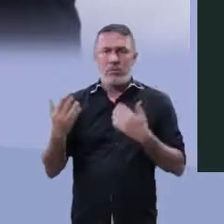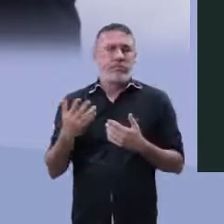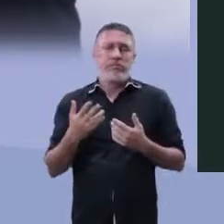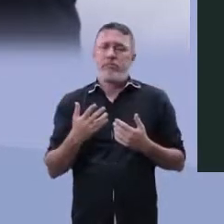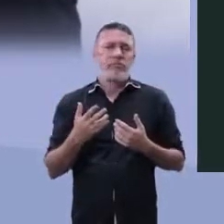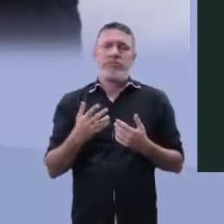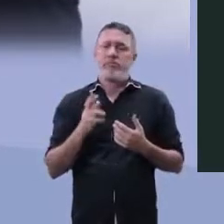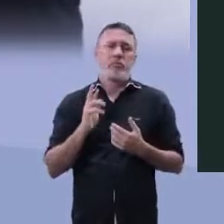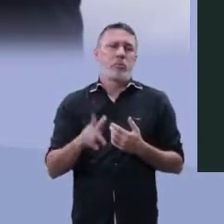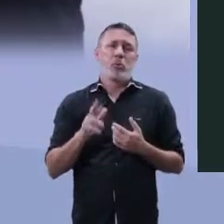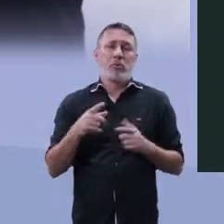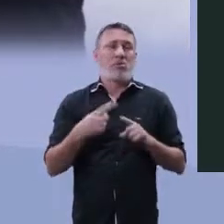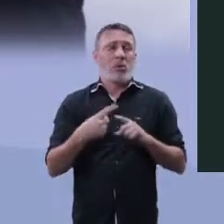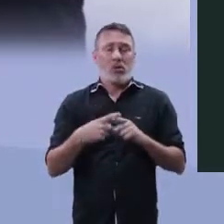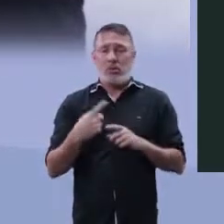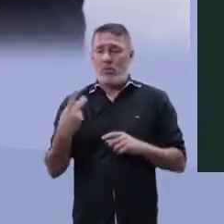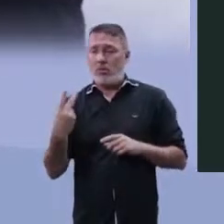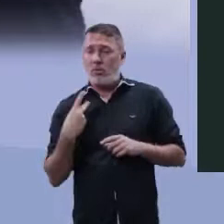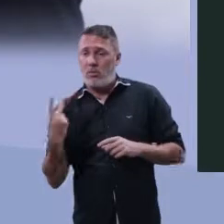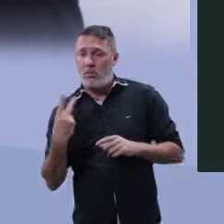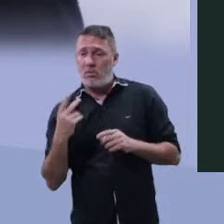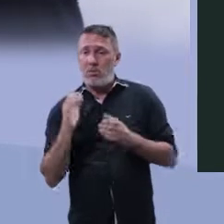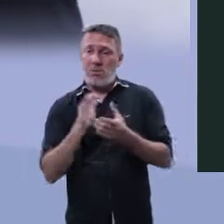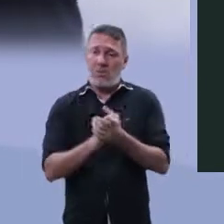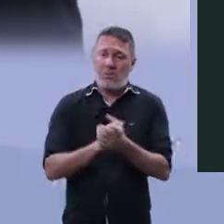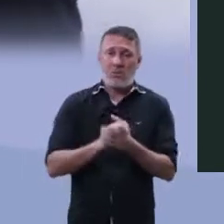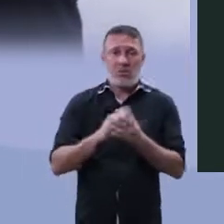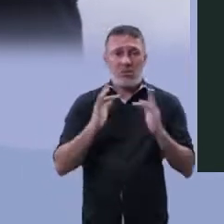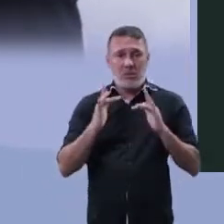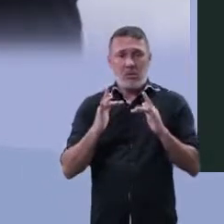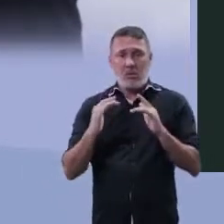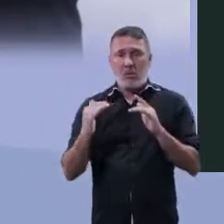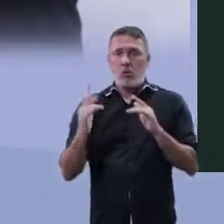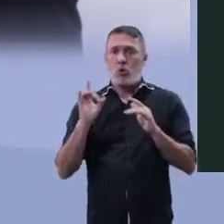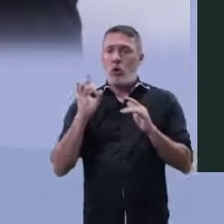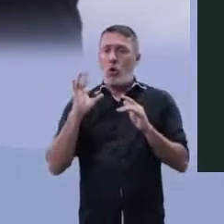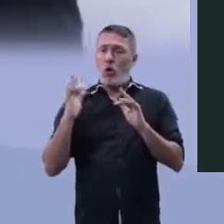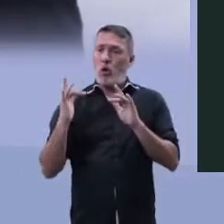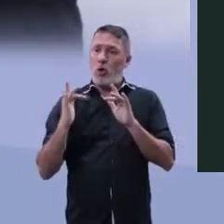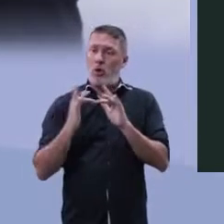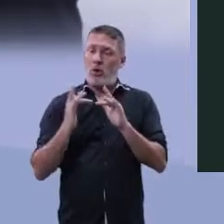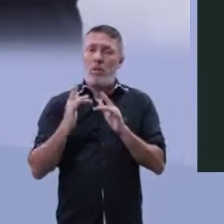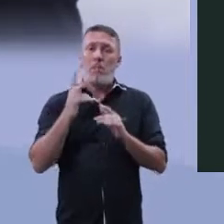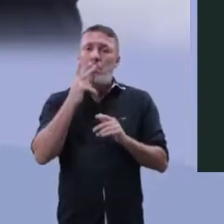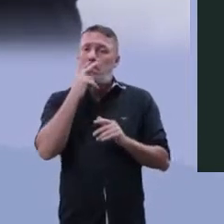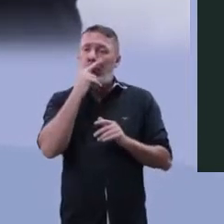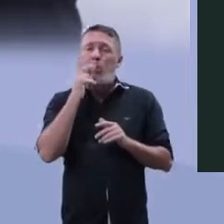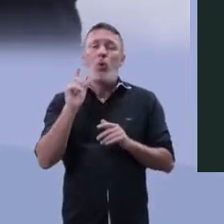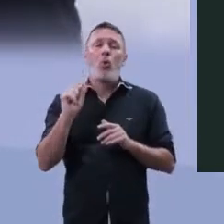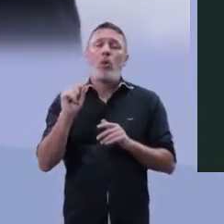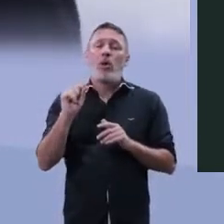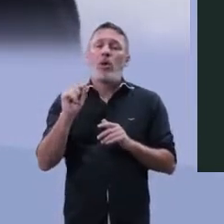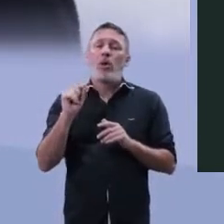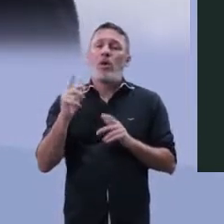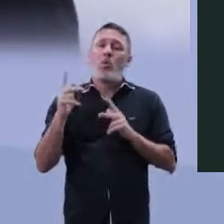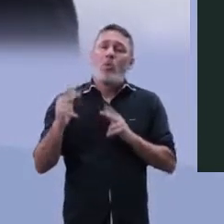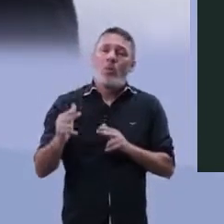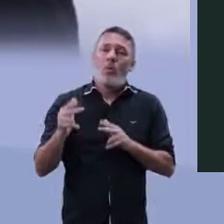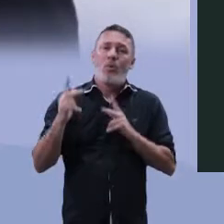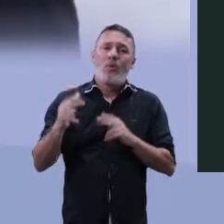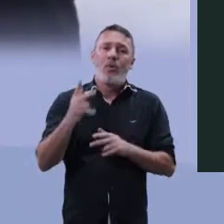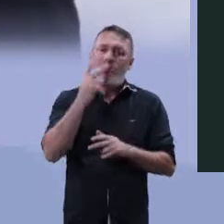aqui um processo de interação social. Por quê? Porque, em muitos casos, né, esses dois indivíduos